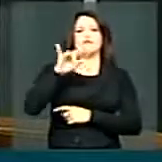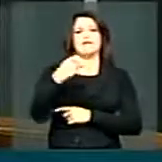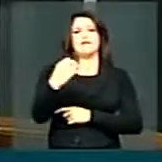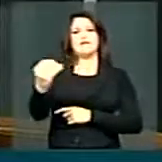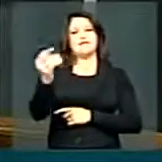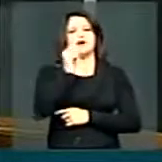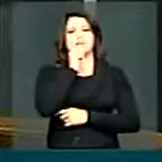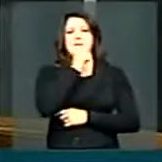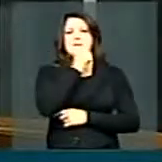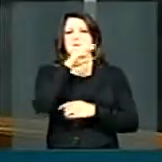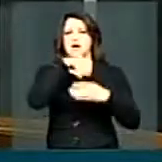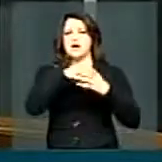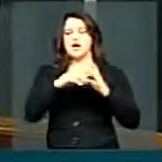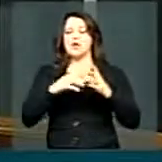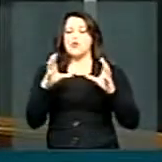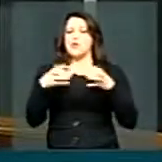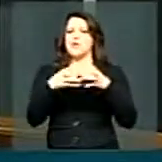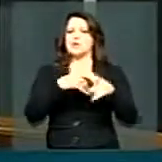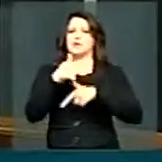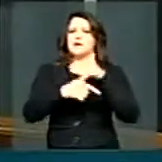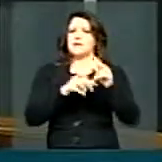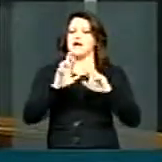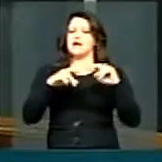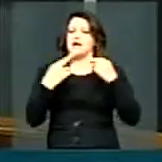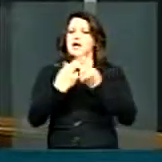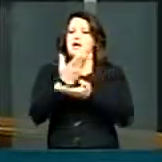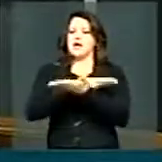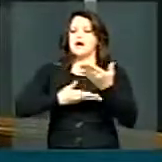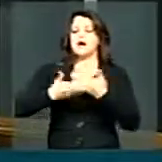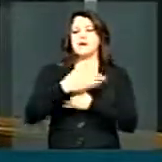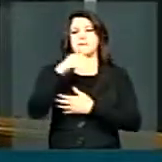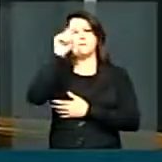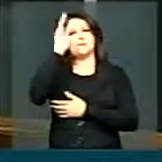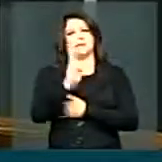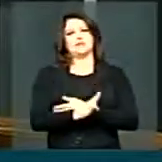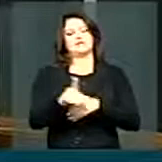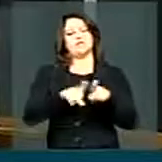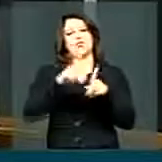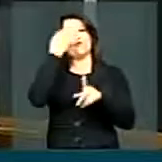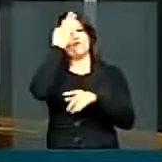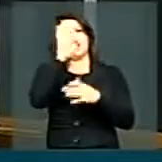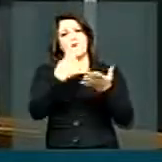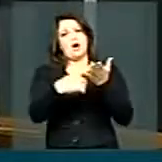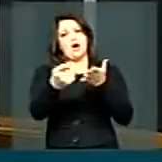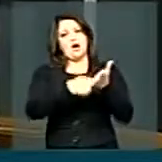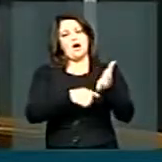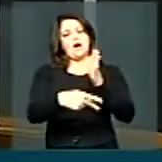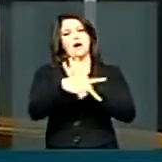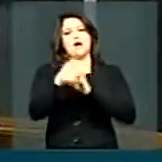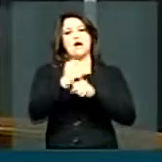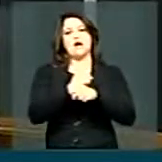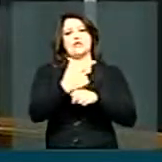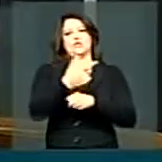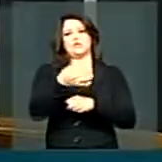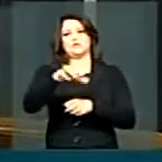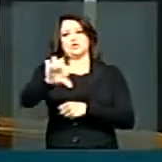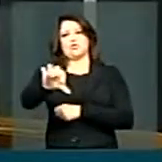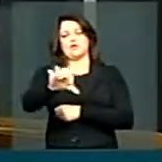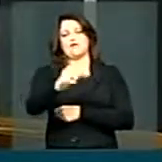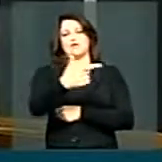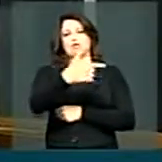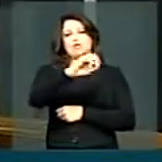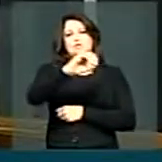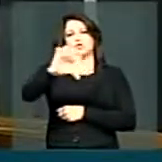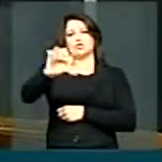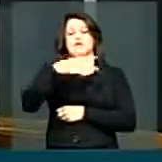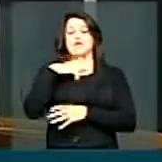ao Amapá da Comissão de Relações Exteriores para tratar de um acordo entre Brasil e França. Esse acordo assinado em 2009, ele